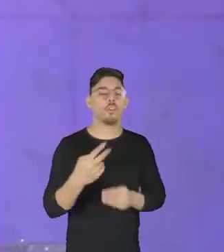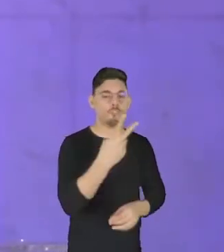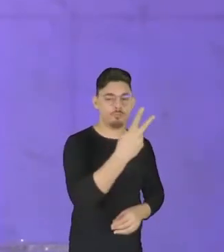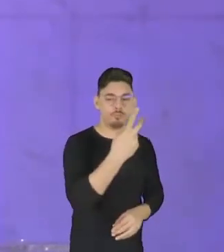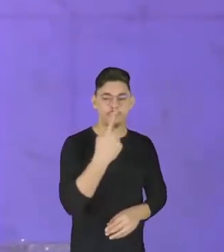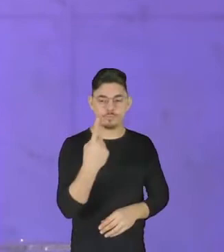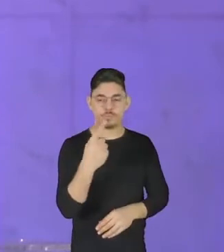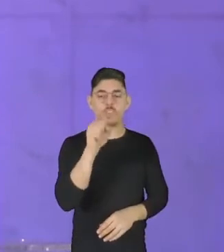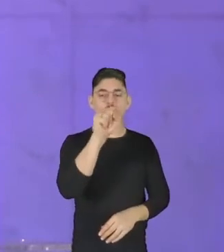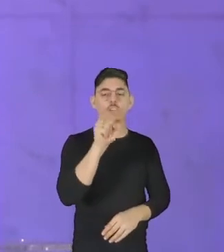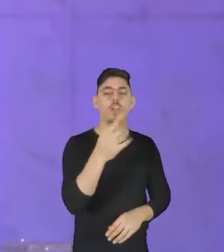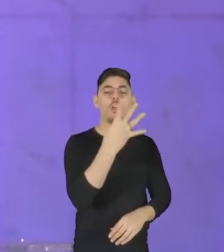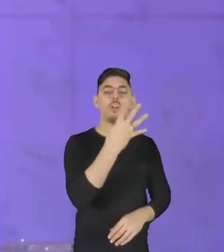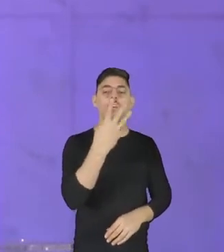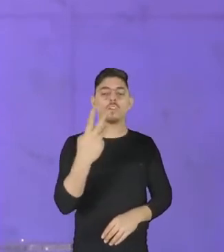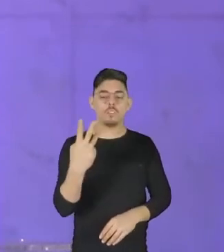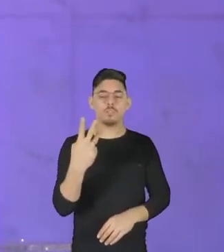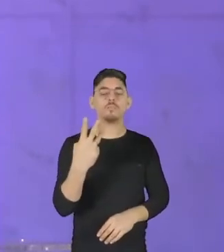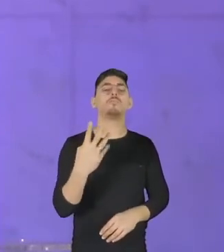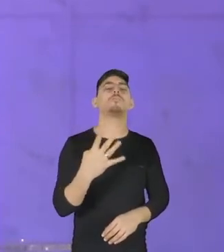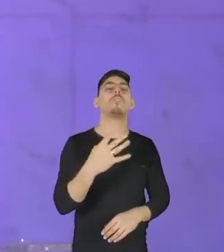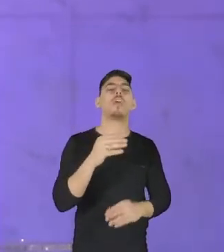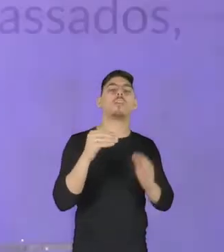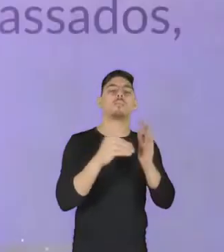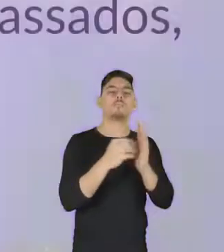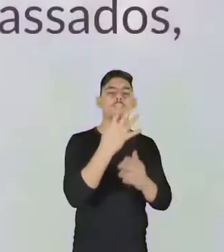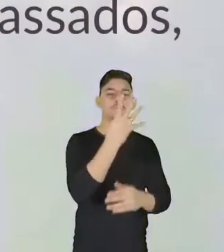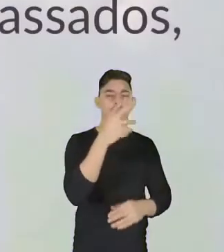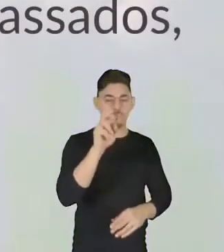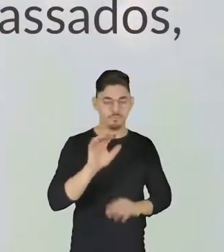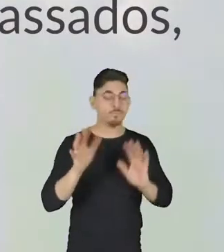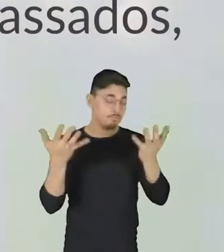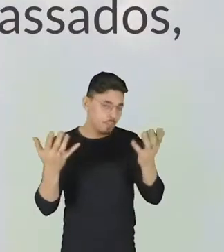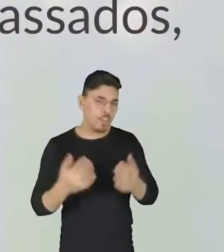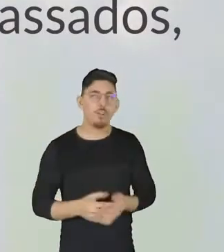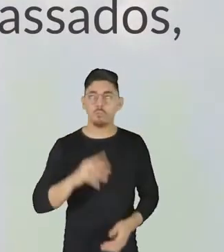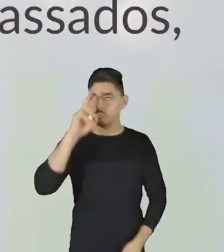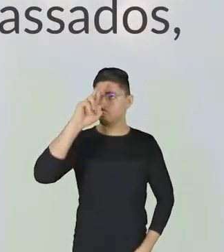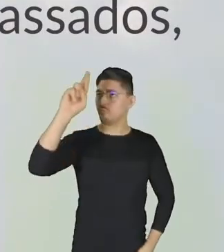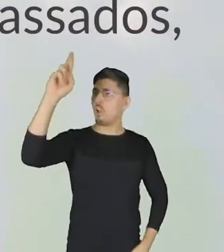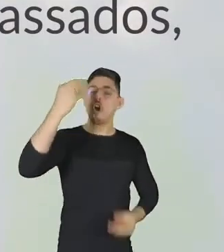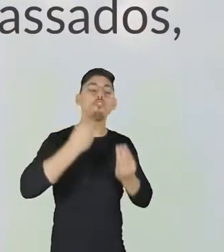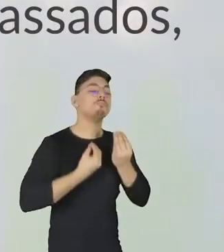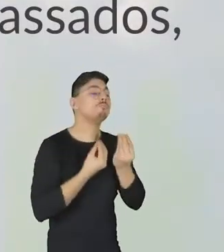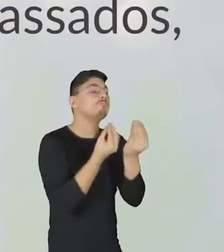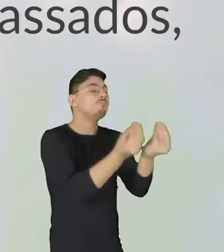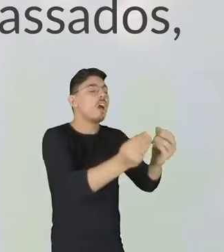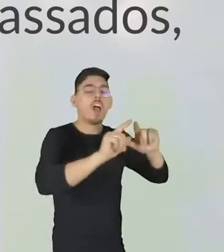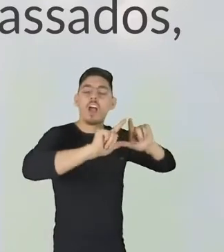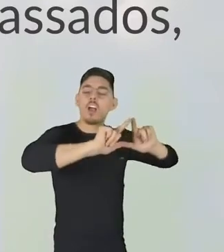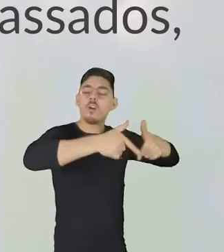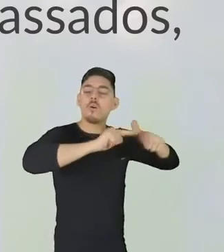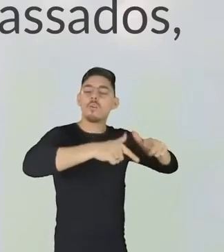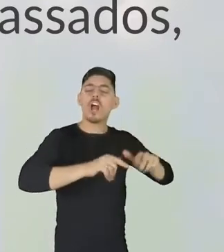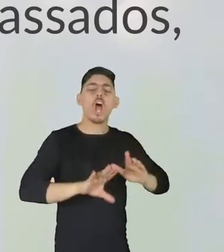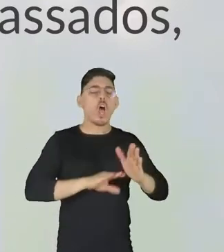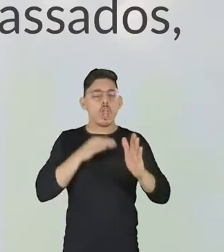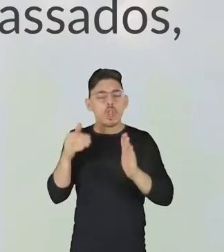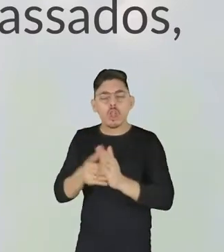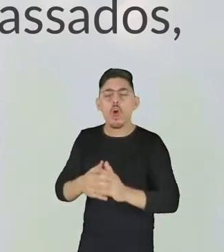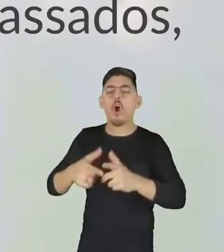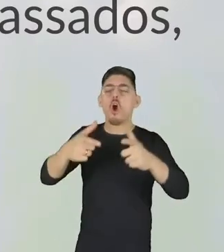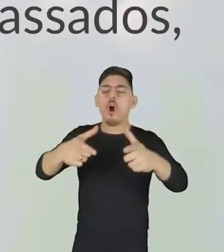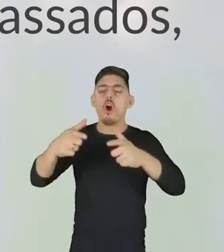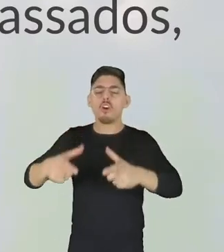43 a 45. Assim o Senhor deu aos israelitas toda a terra que tinha prometido